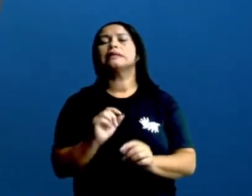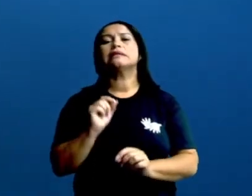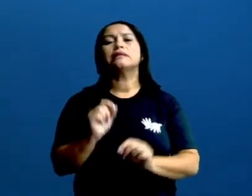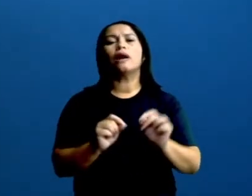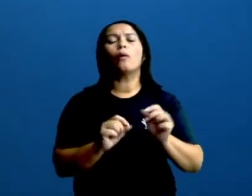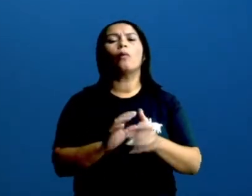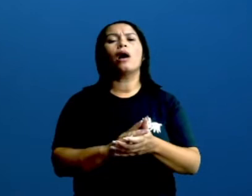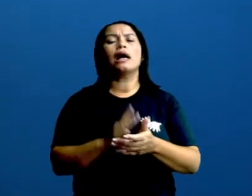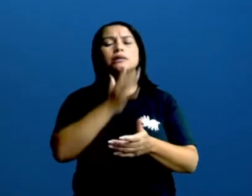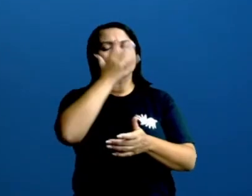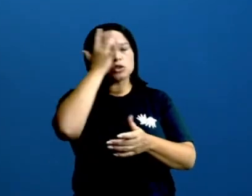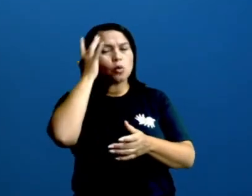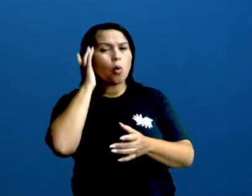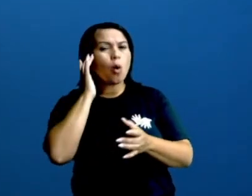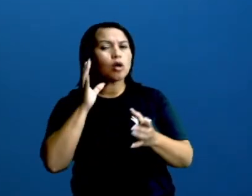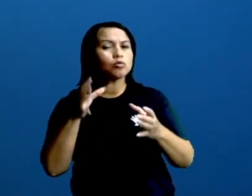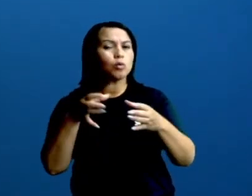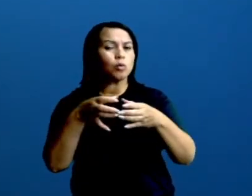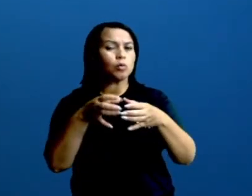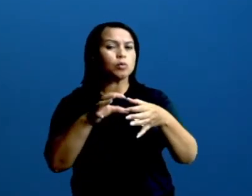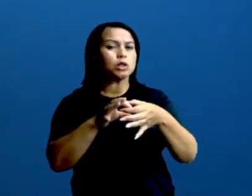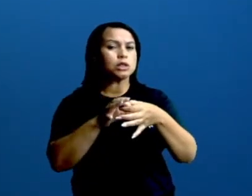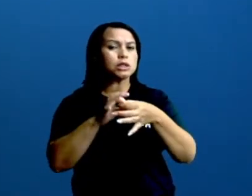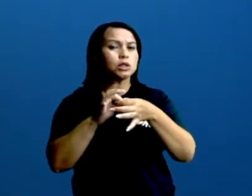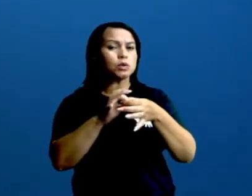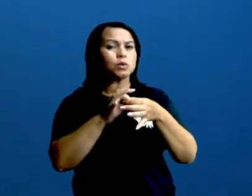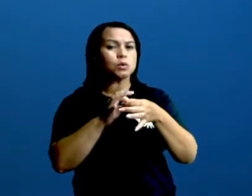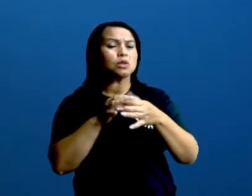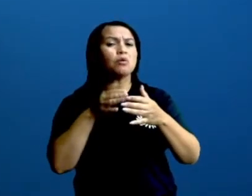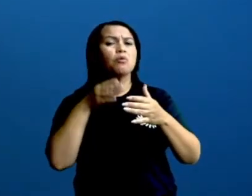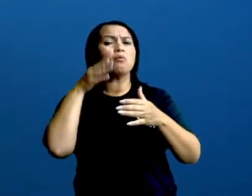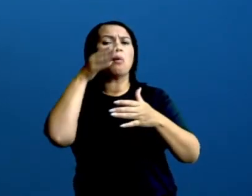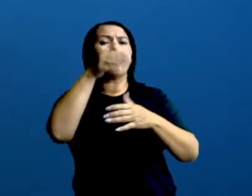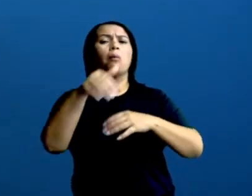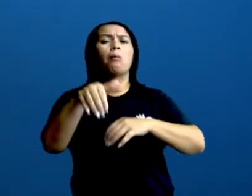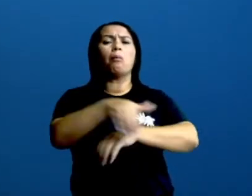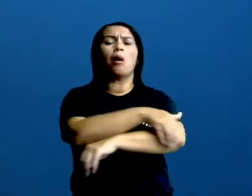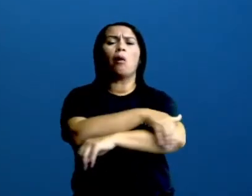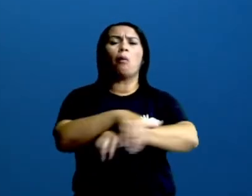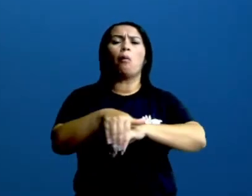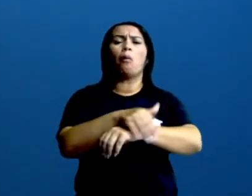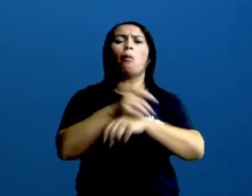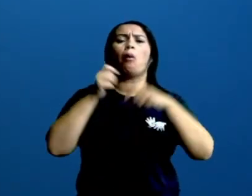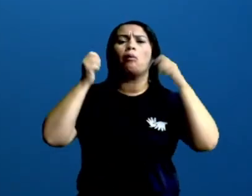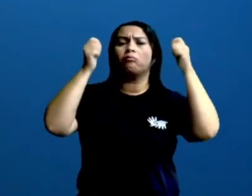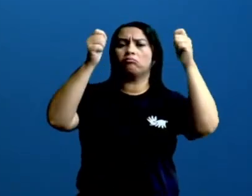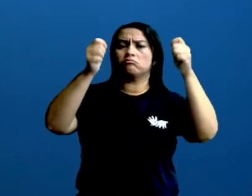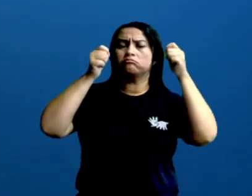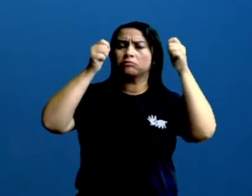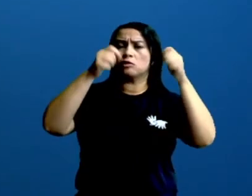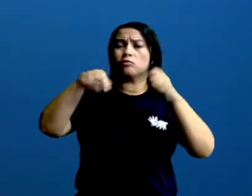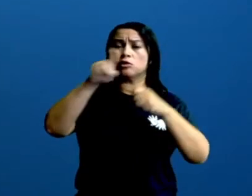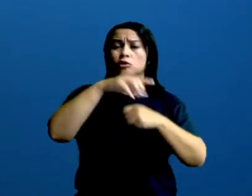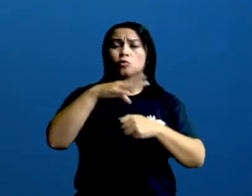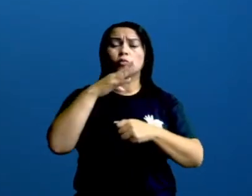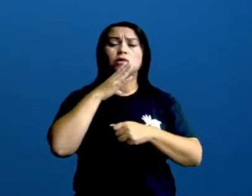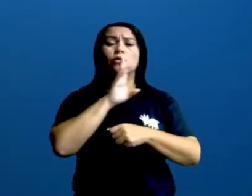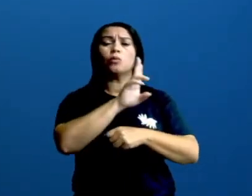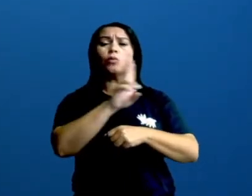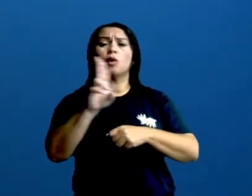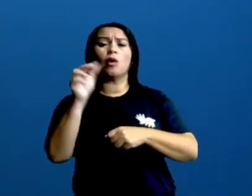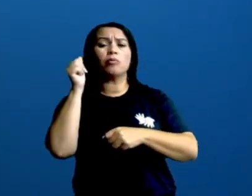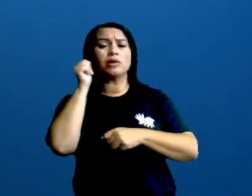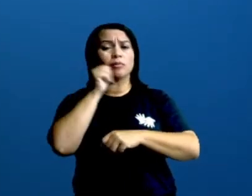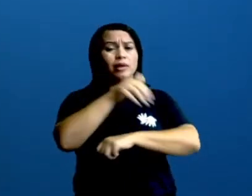pessoas que se uniram, né, e foram às ruas pedir pelo reconhecimento da rua com o nome